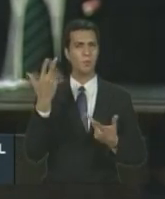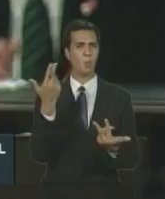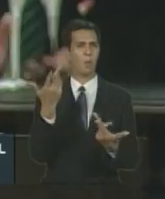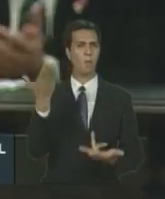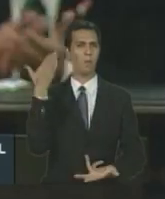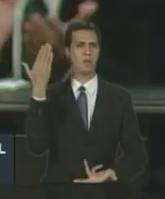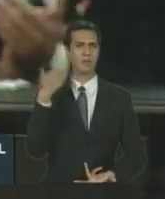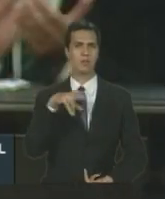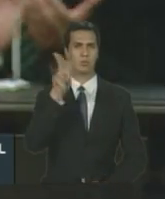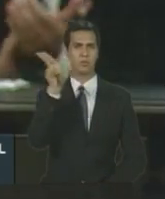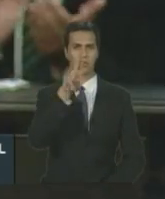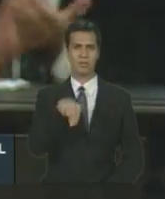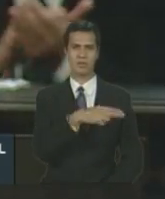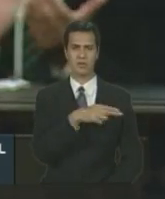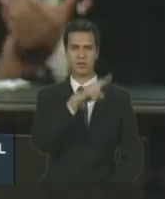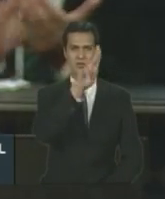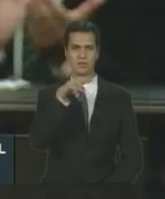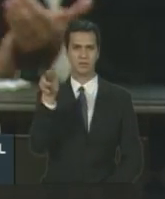nazistas.